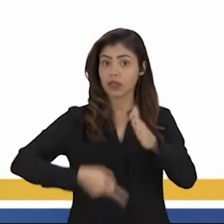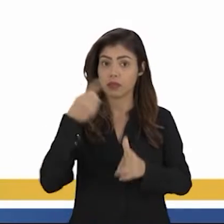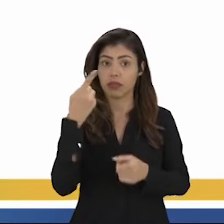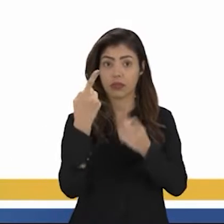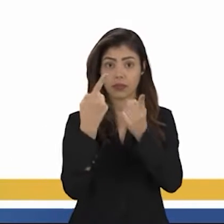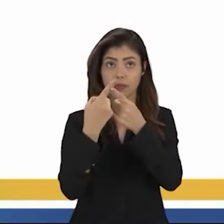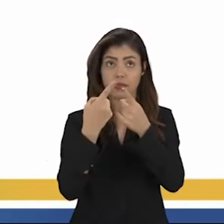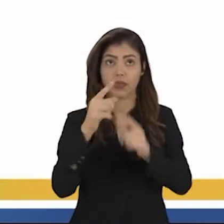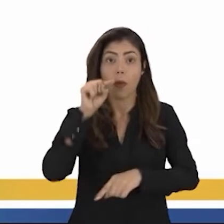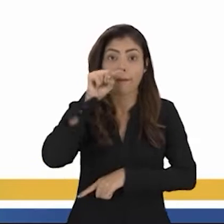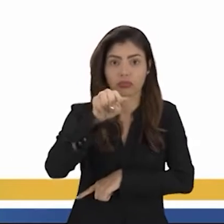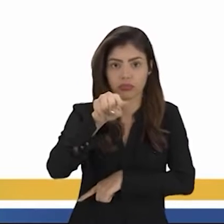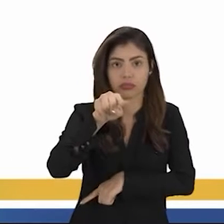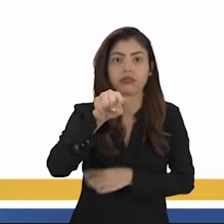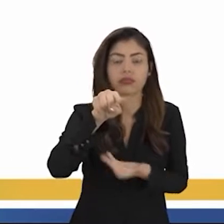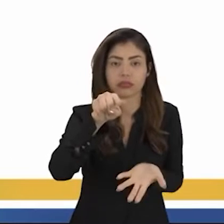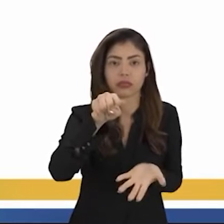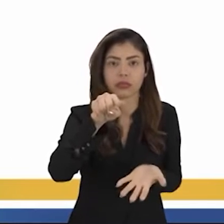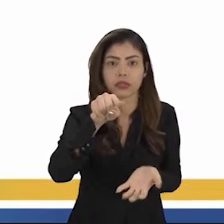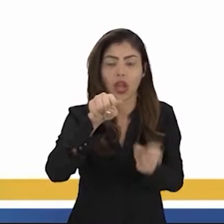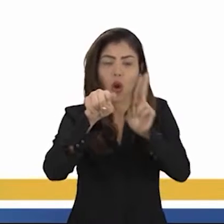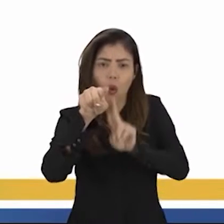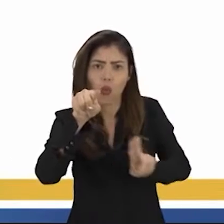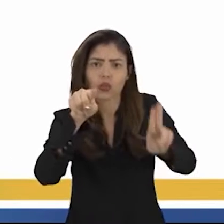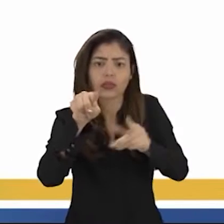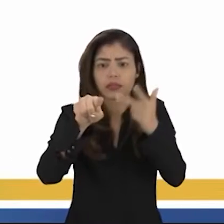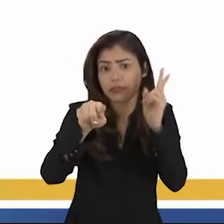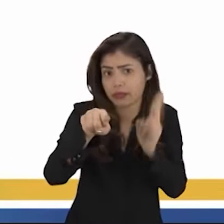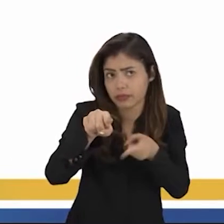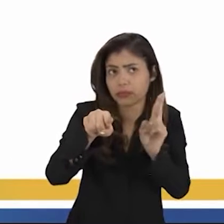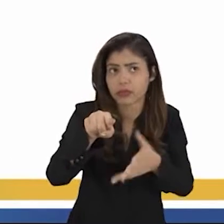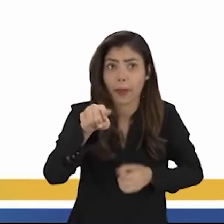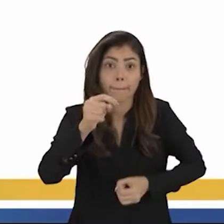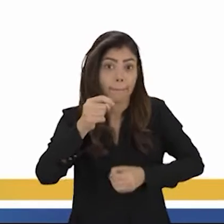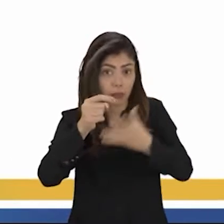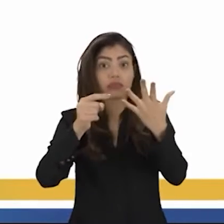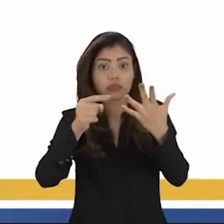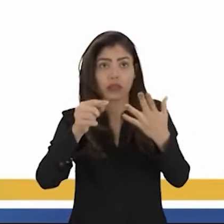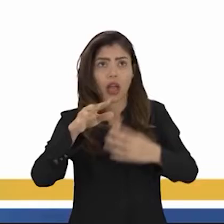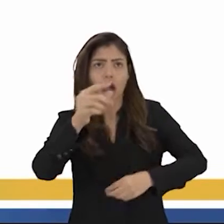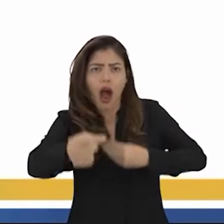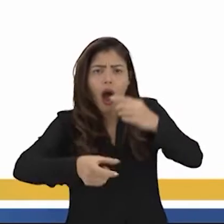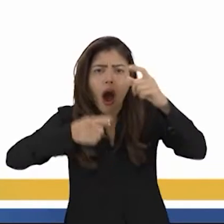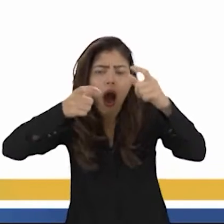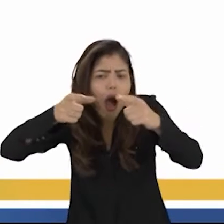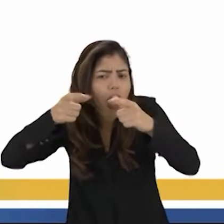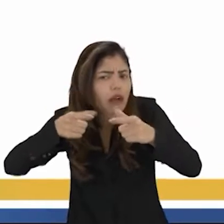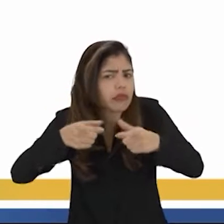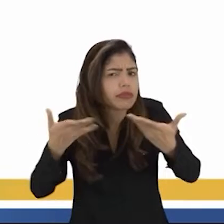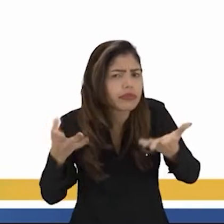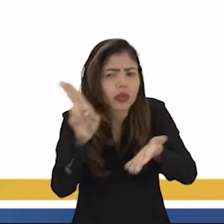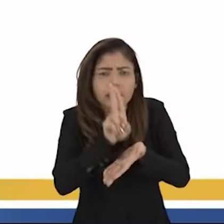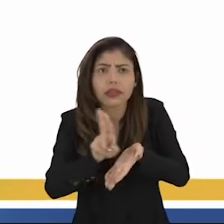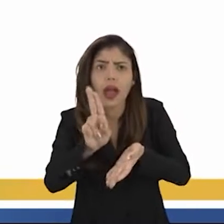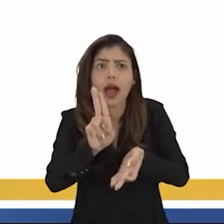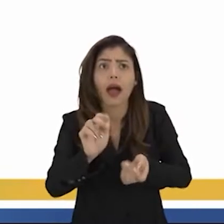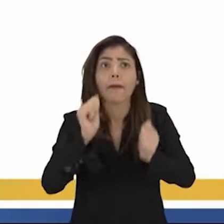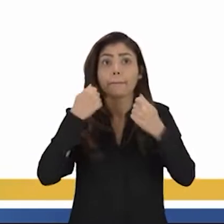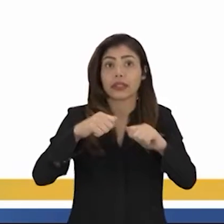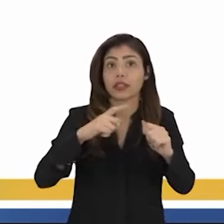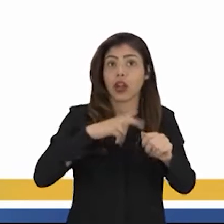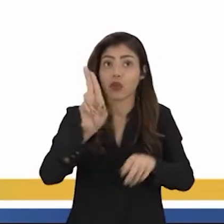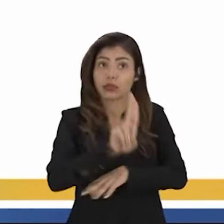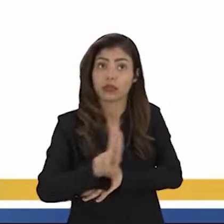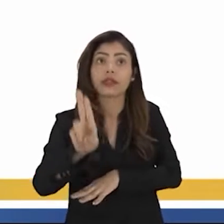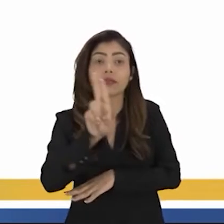Primeiro, o ponto. Né? O ponto a gente usa bastante, usa muito. E onde nós devemos utilizá-los? O ponto deve ser